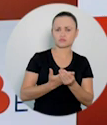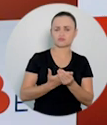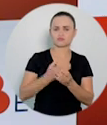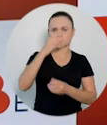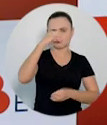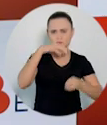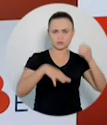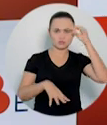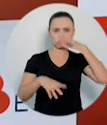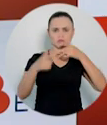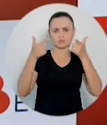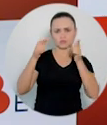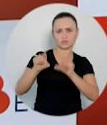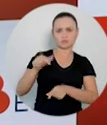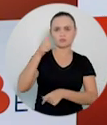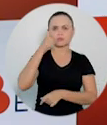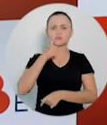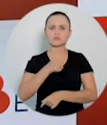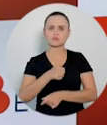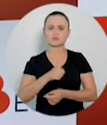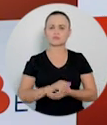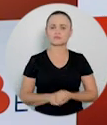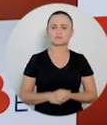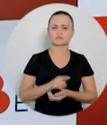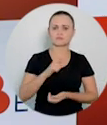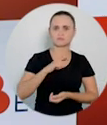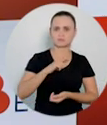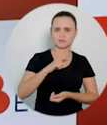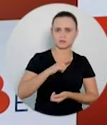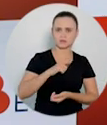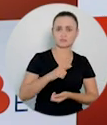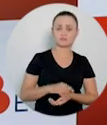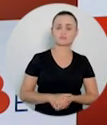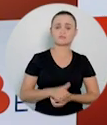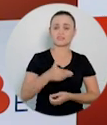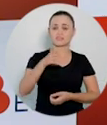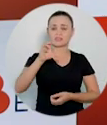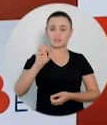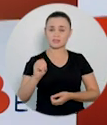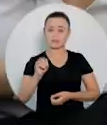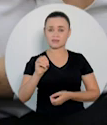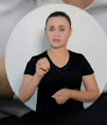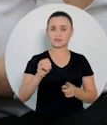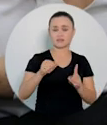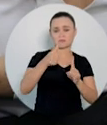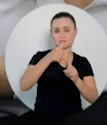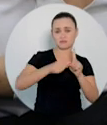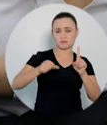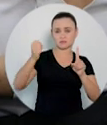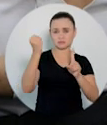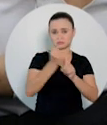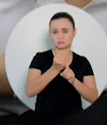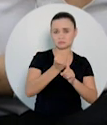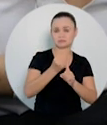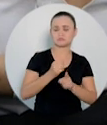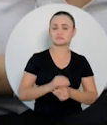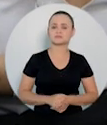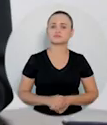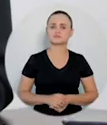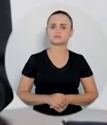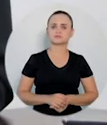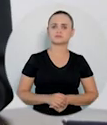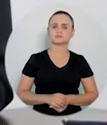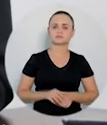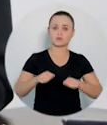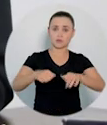à violência contra a mulher. Entre eles, houveram 10 feminicídios. A audiência pública reuniu a sociedade